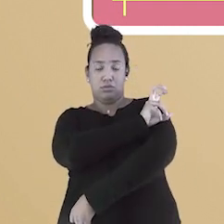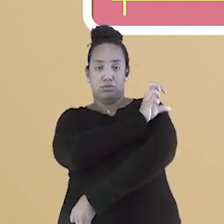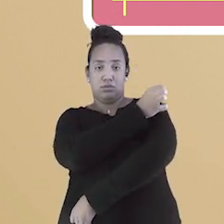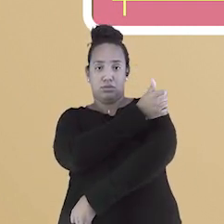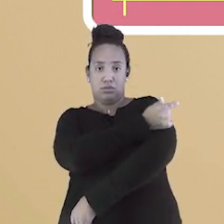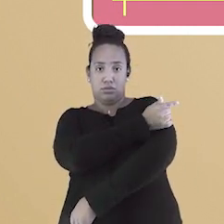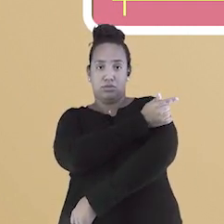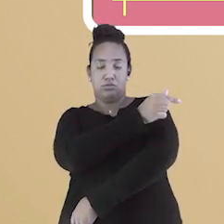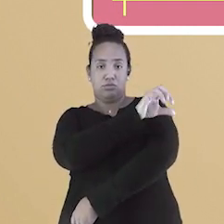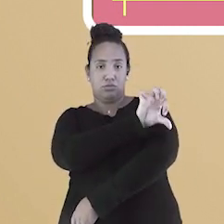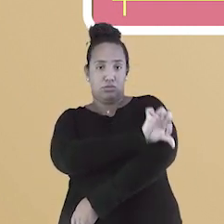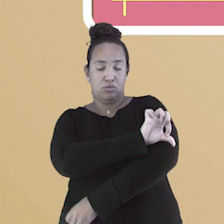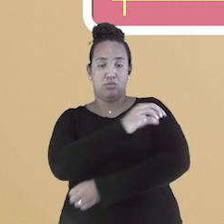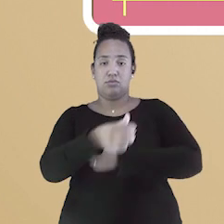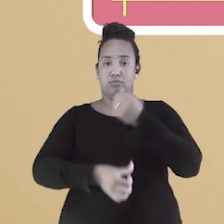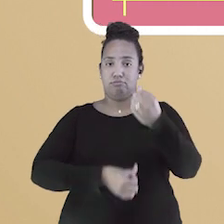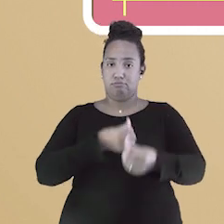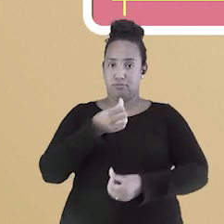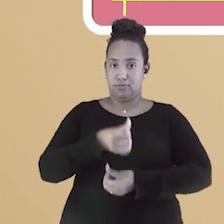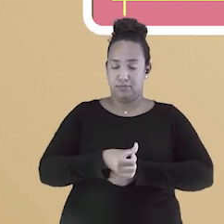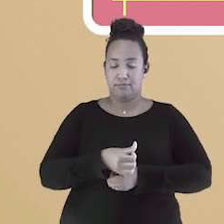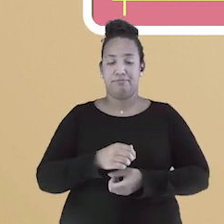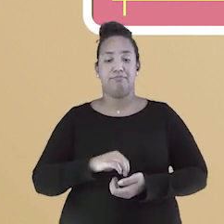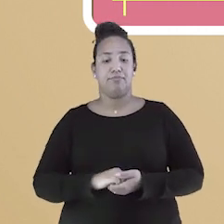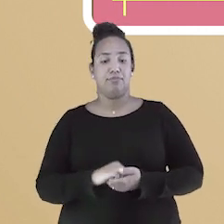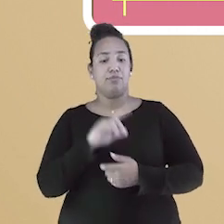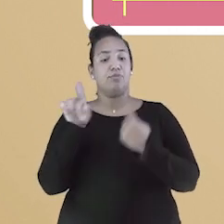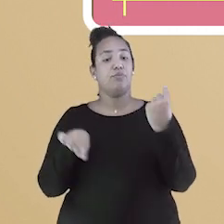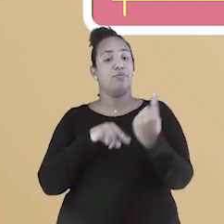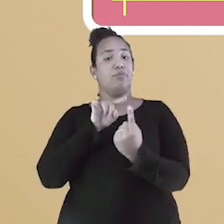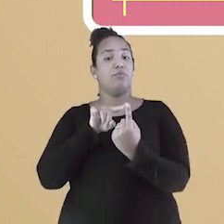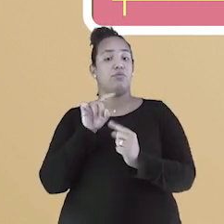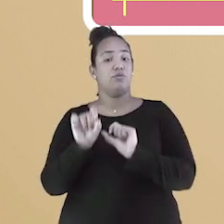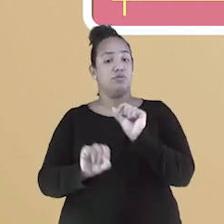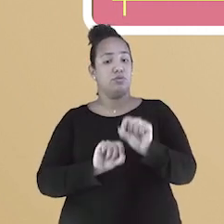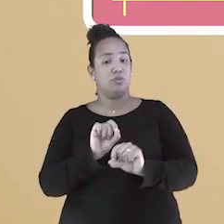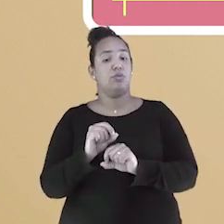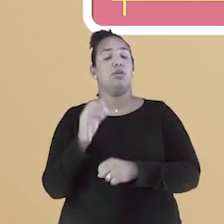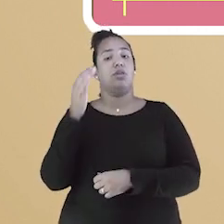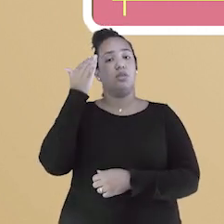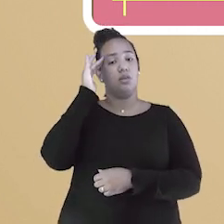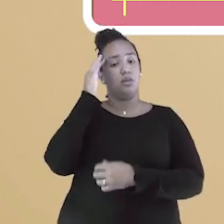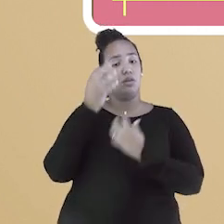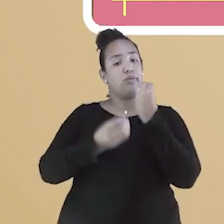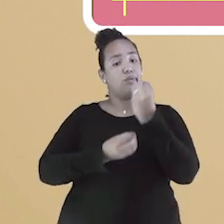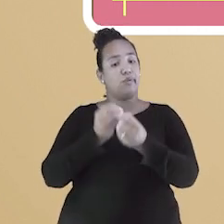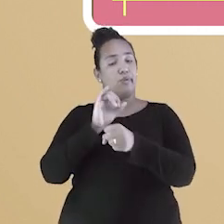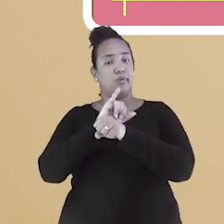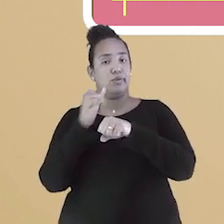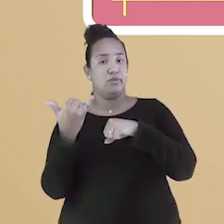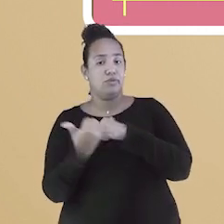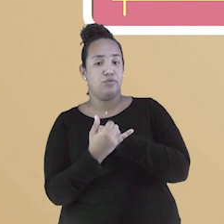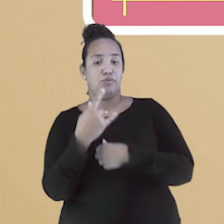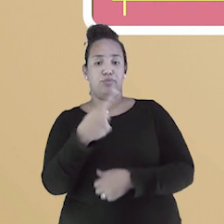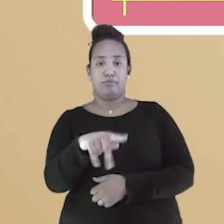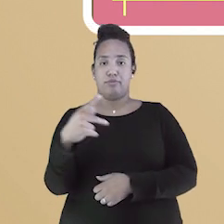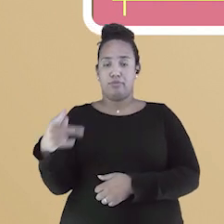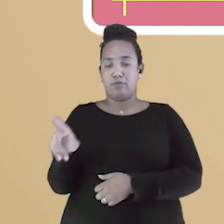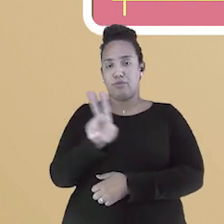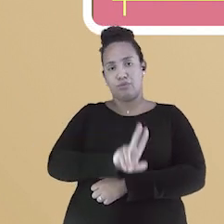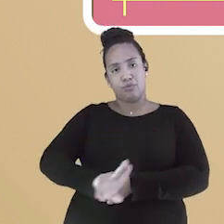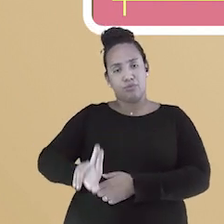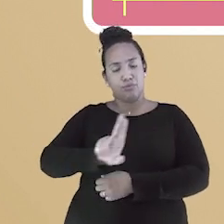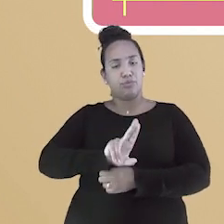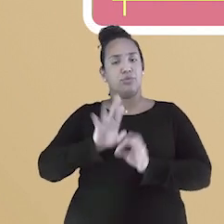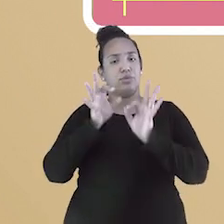O objetivo é usar os adjetivos possessivos com segurança e entender suas variações. Os objetivos de